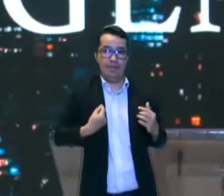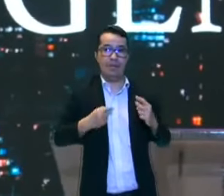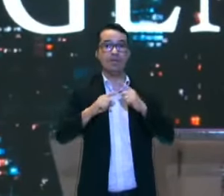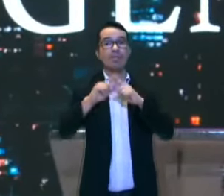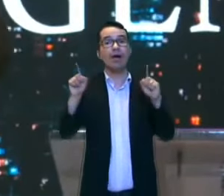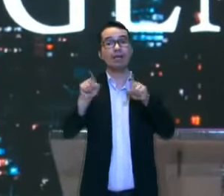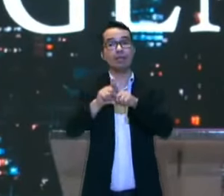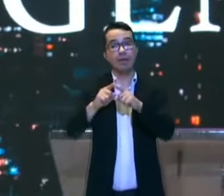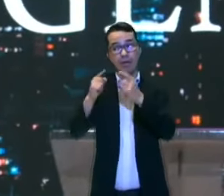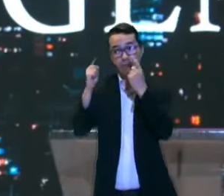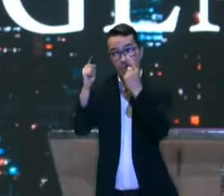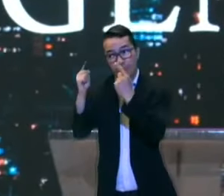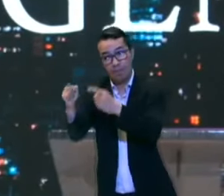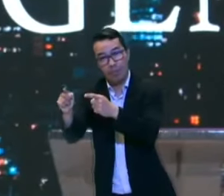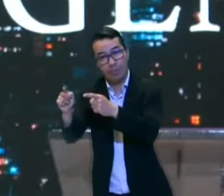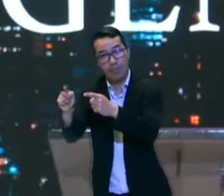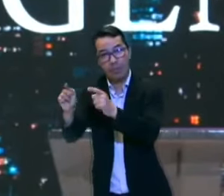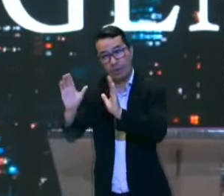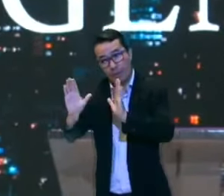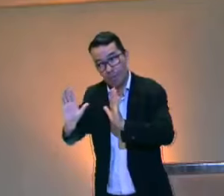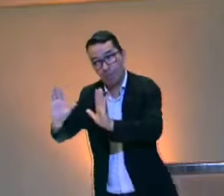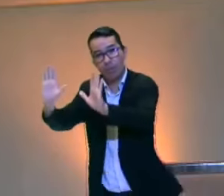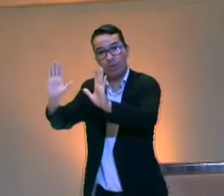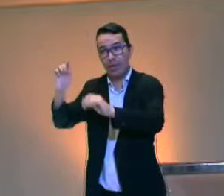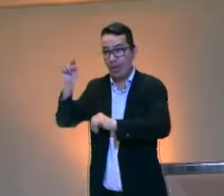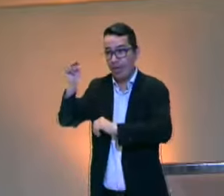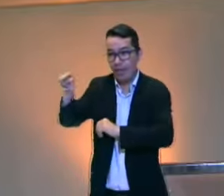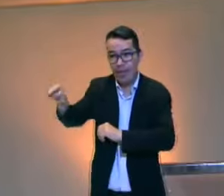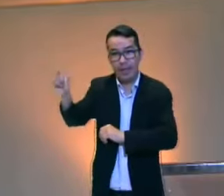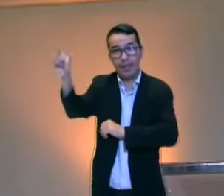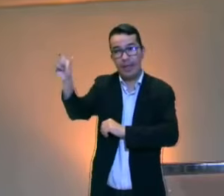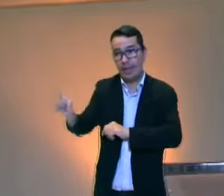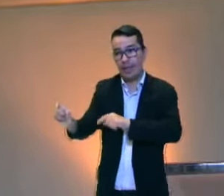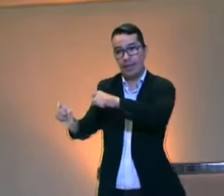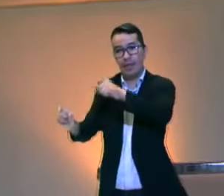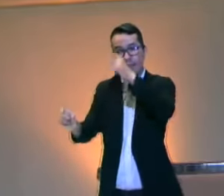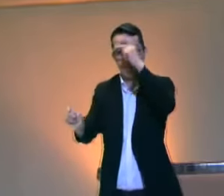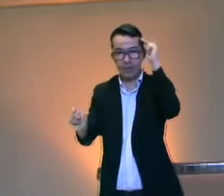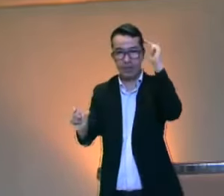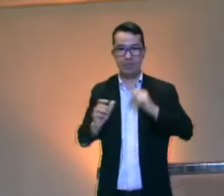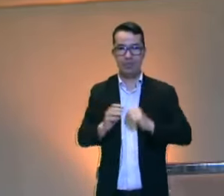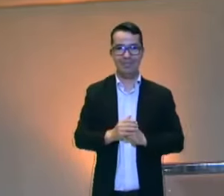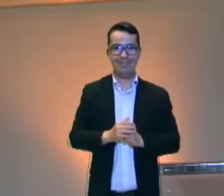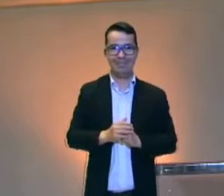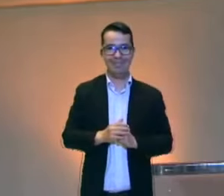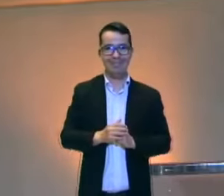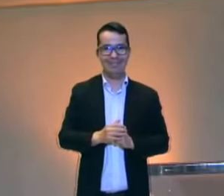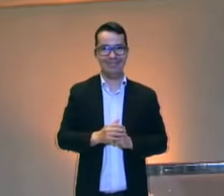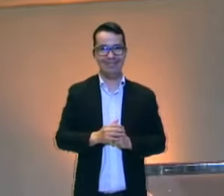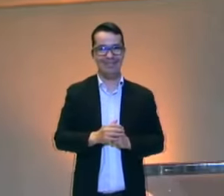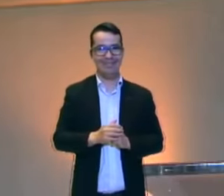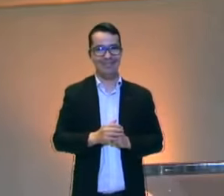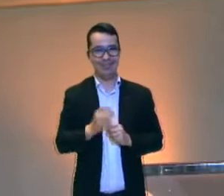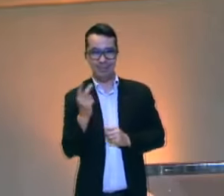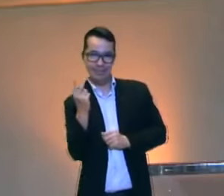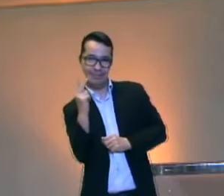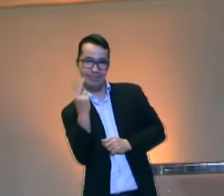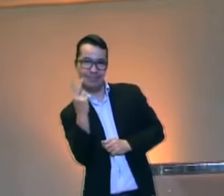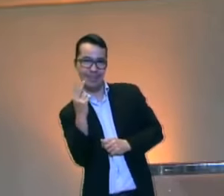de razão. Eu tenho direito de me sentir assim. Ele me